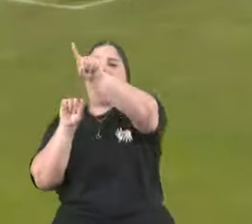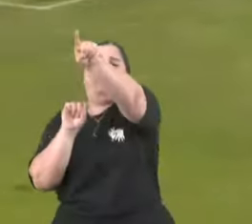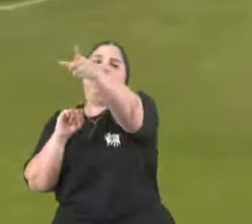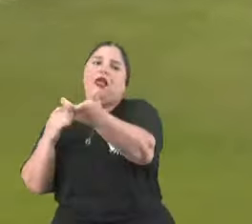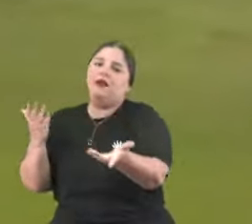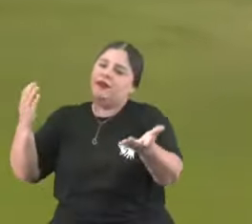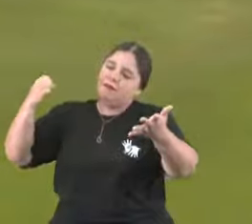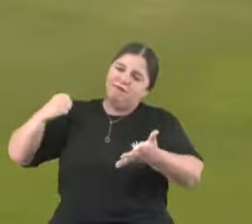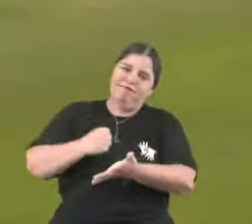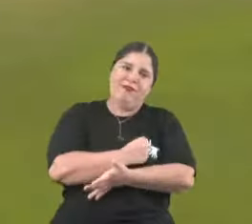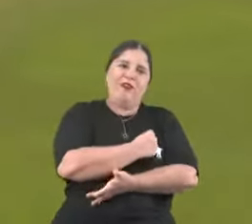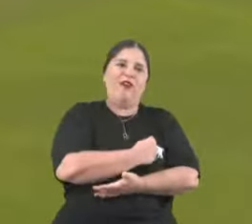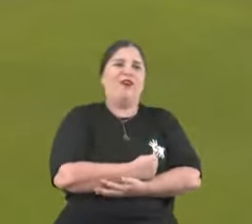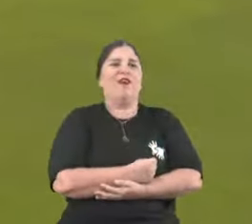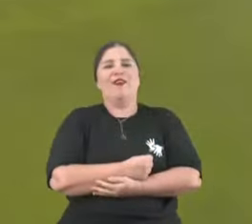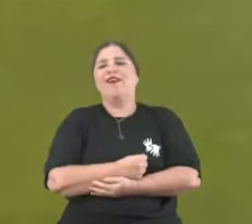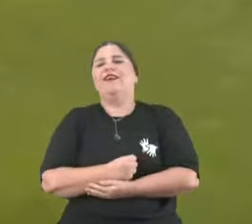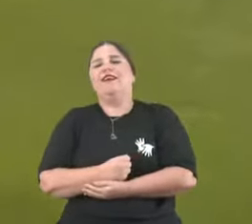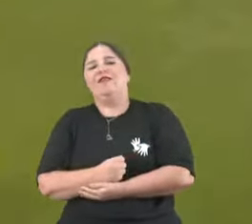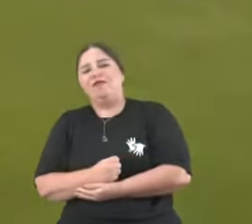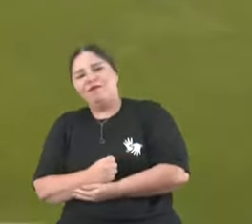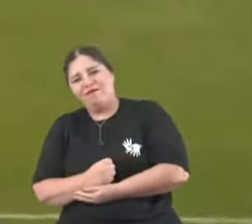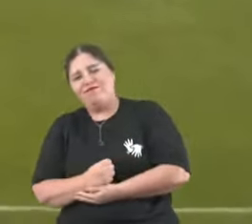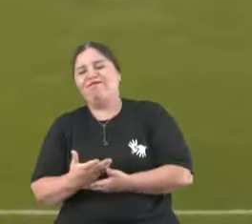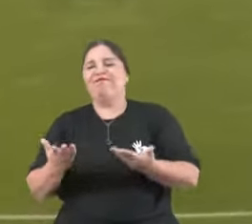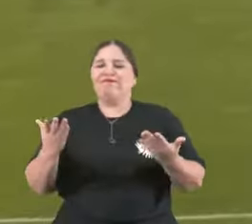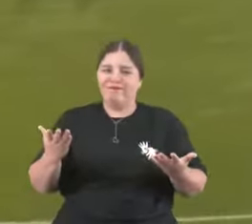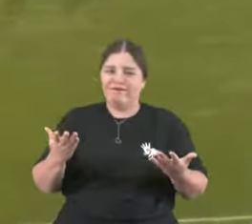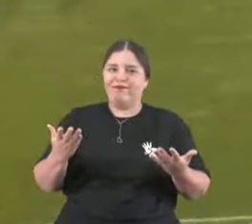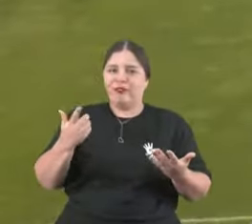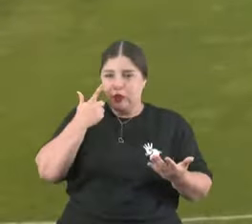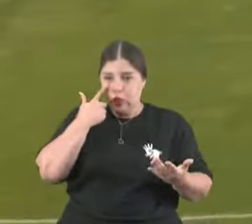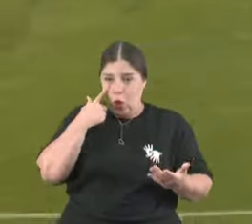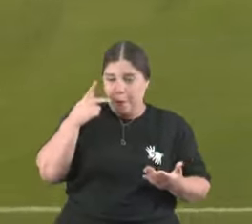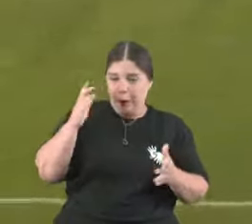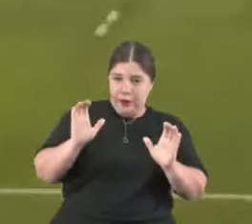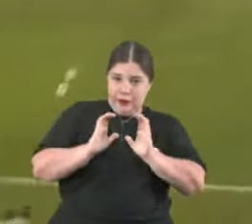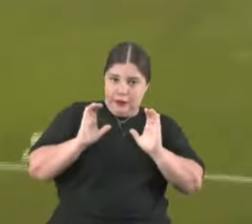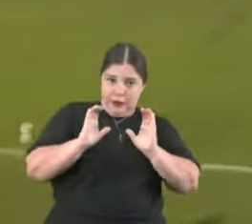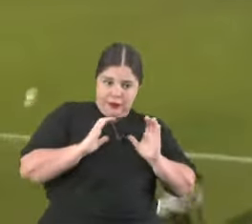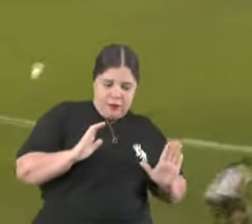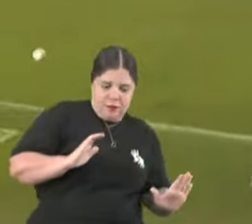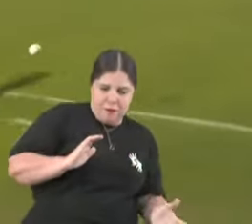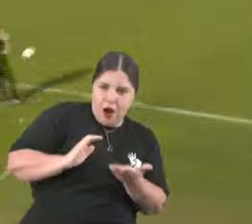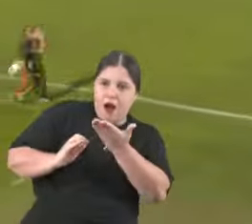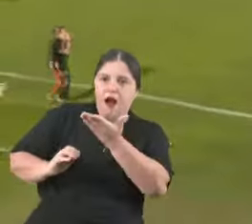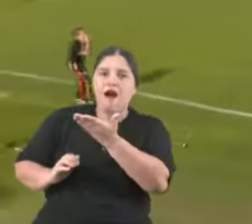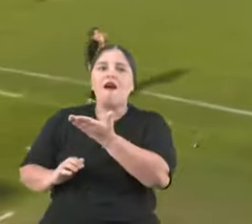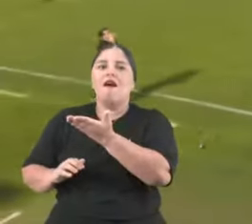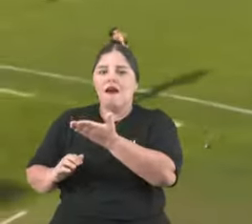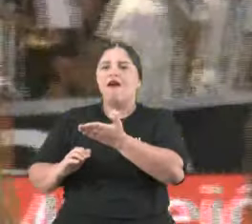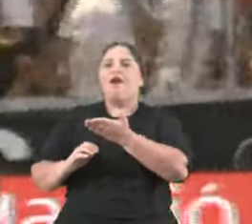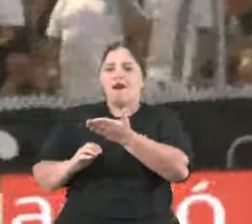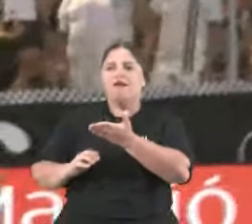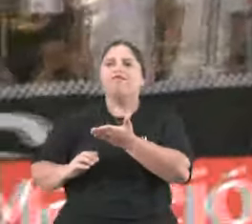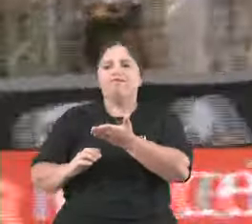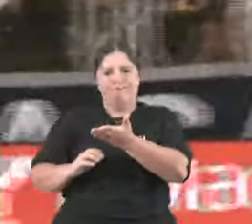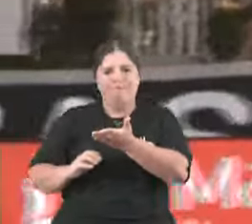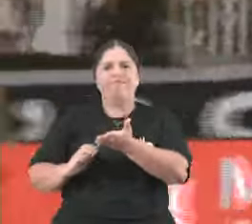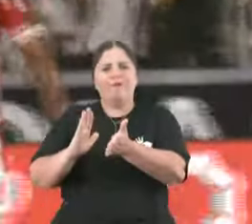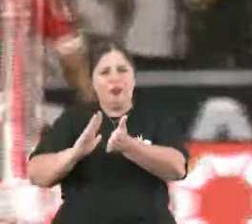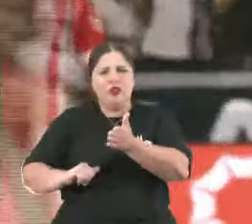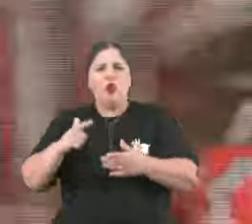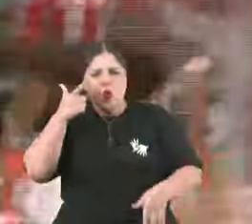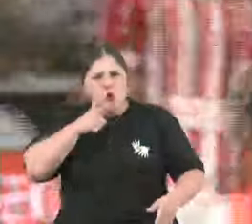GG. Quando ele faz o toque, ele tira a penetração do